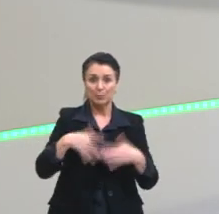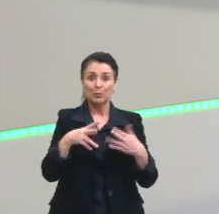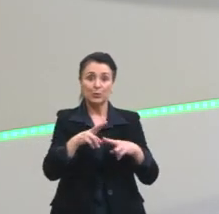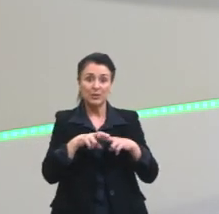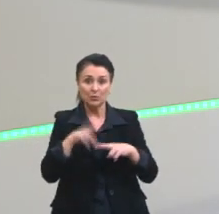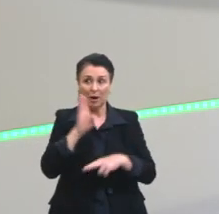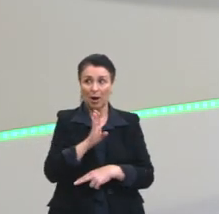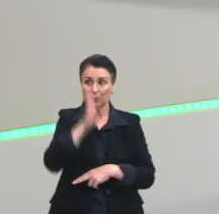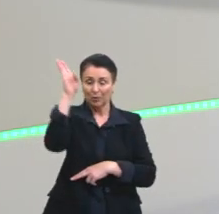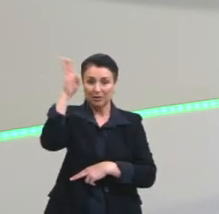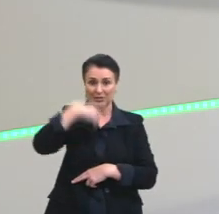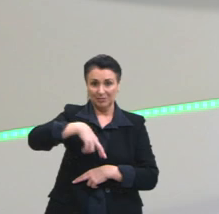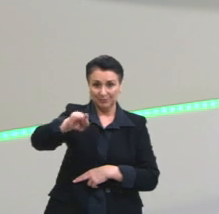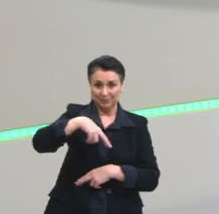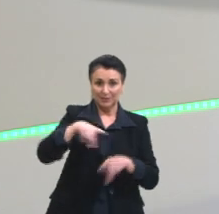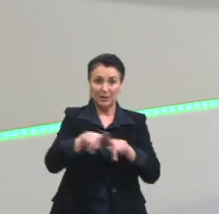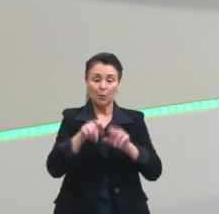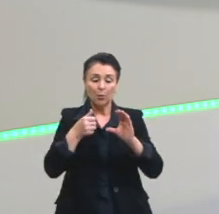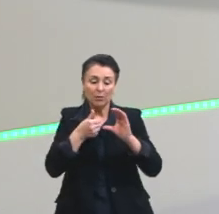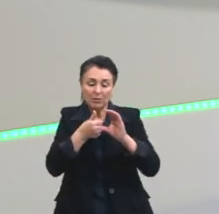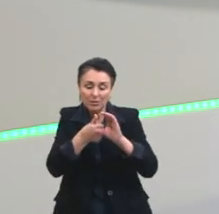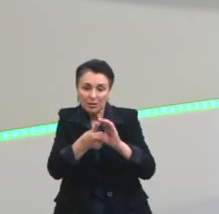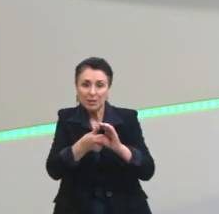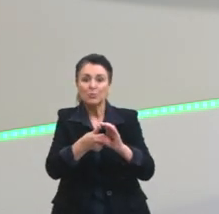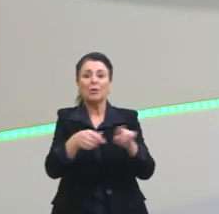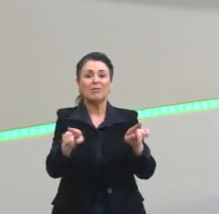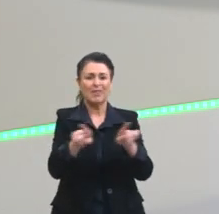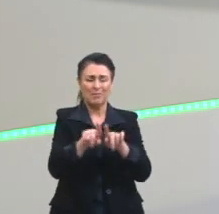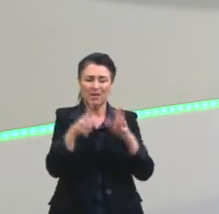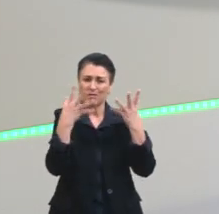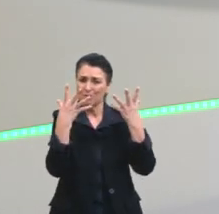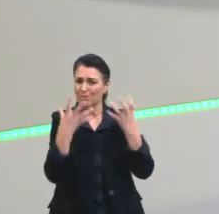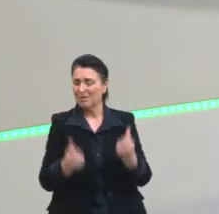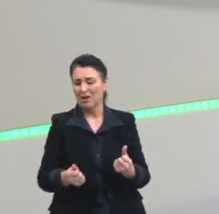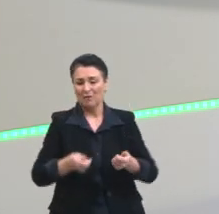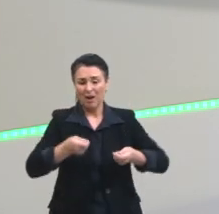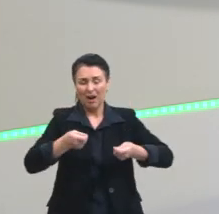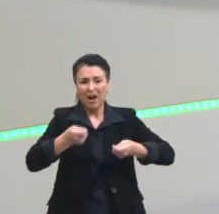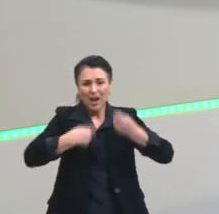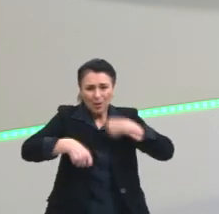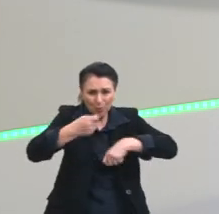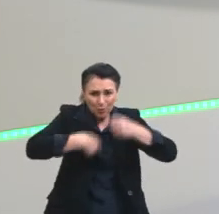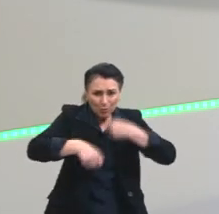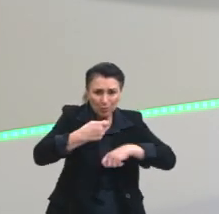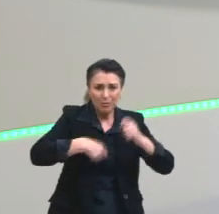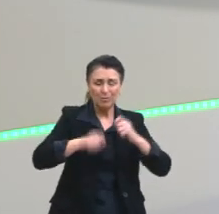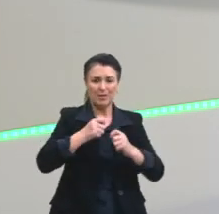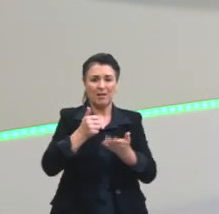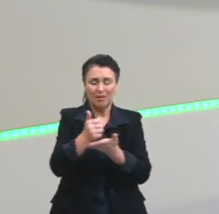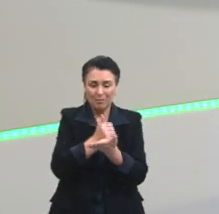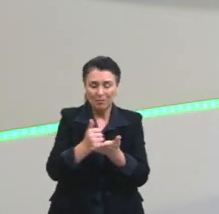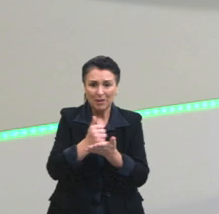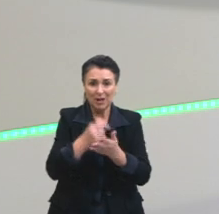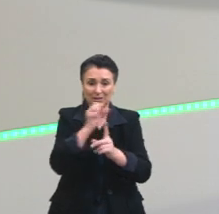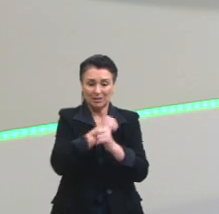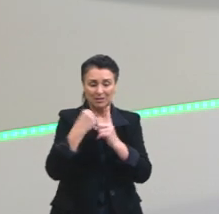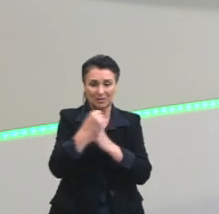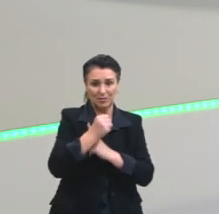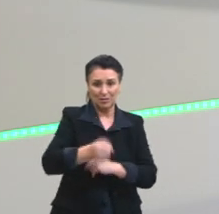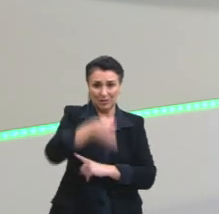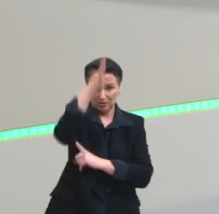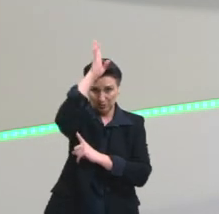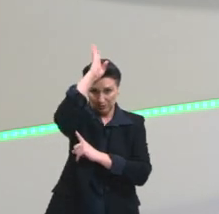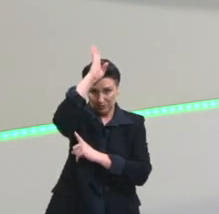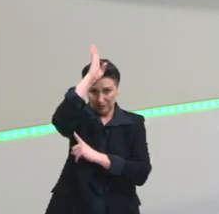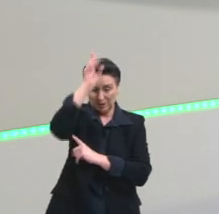Imperial e o cristianismo também entrava em conflito com a própria economia o próprio fundamento da sociedade romana que era